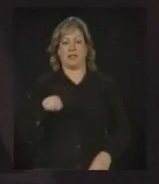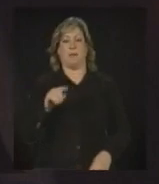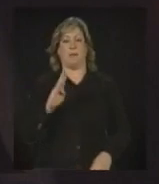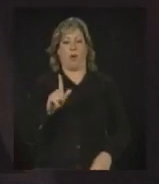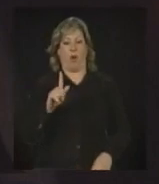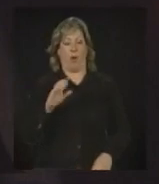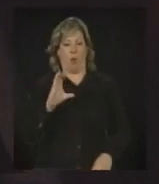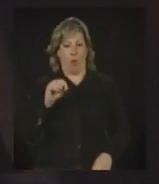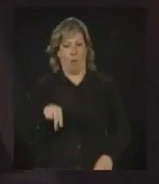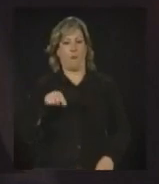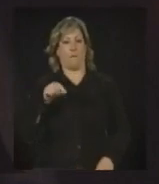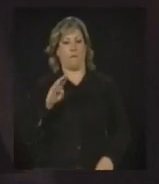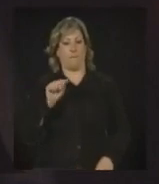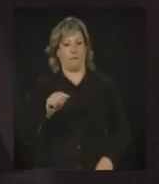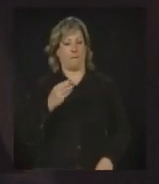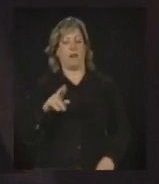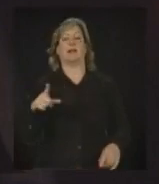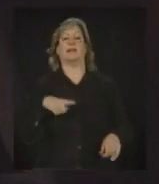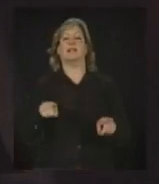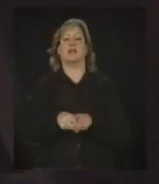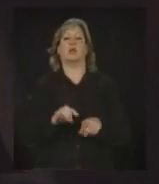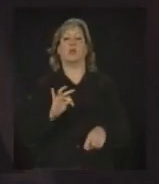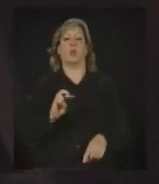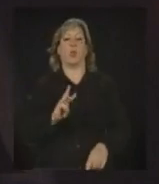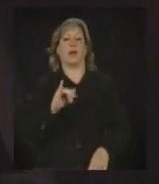cenasdobrasil@ebc.com.br ou pelo Twitter,